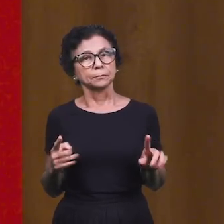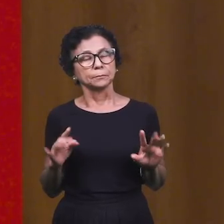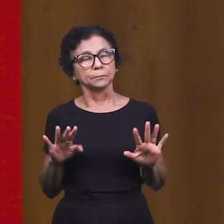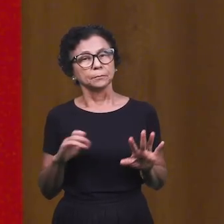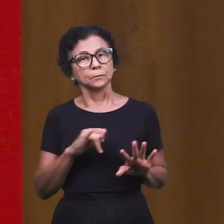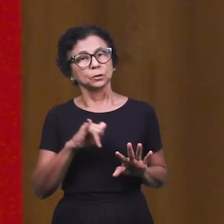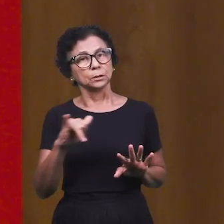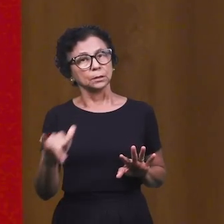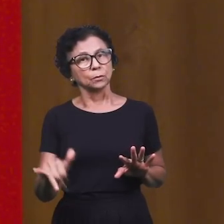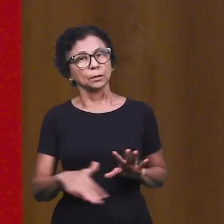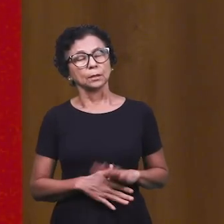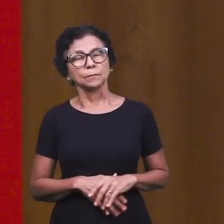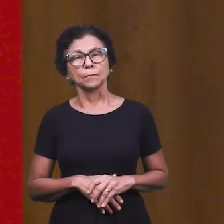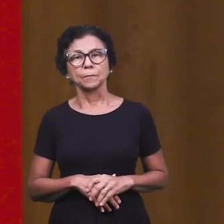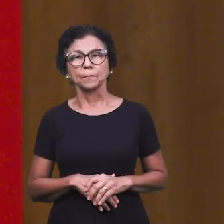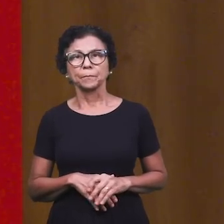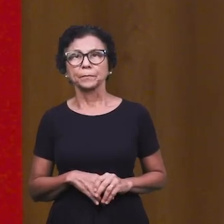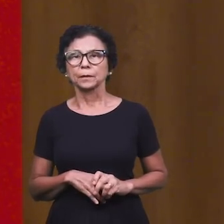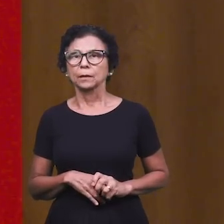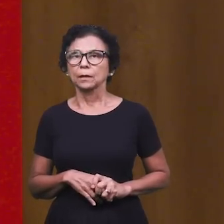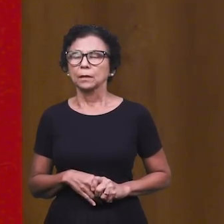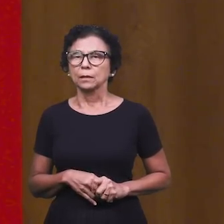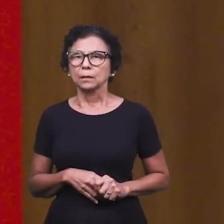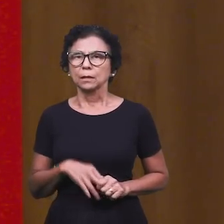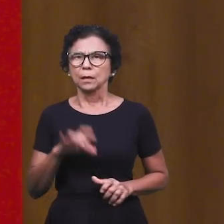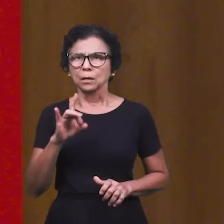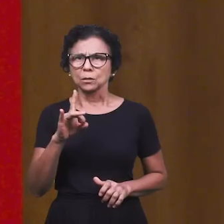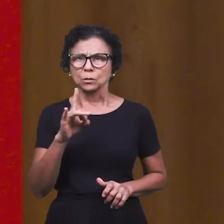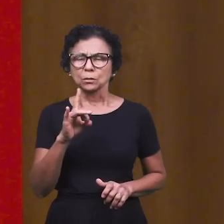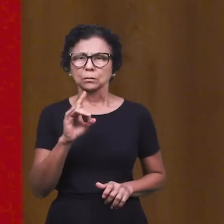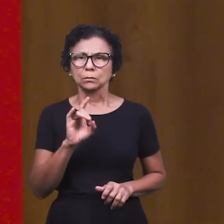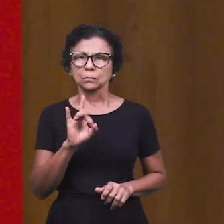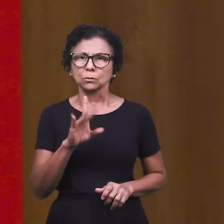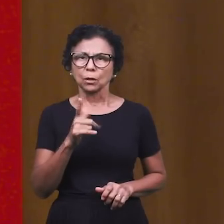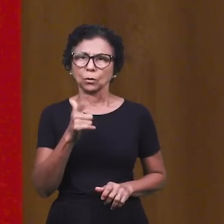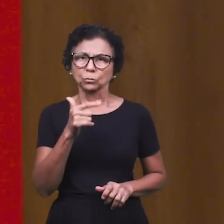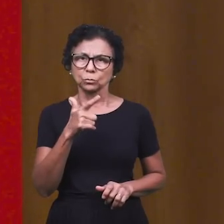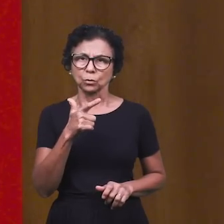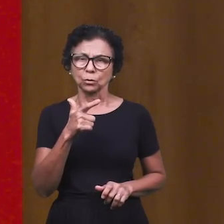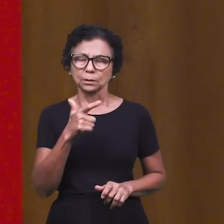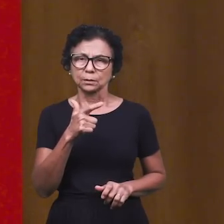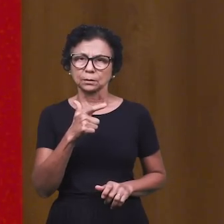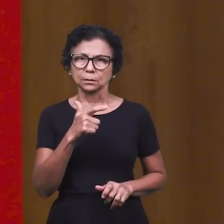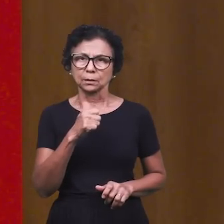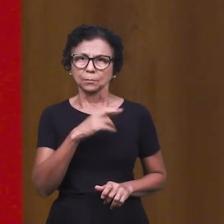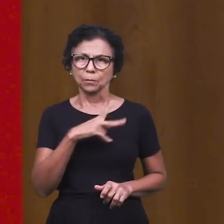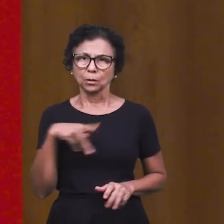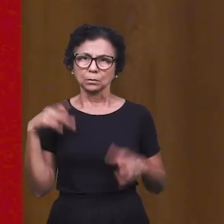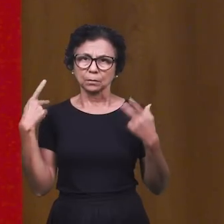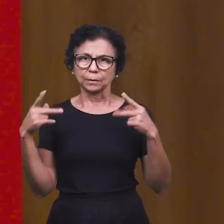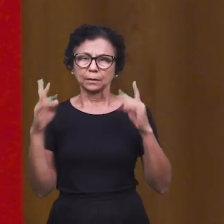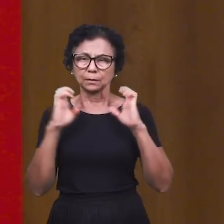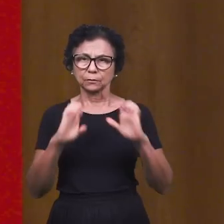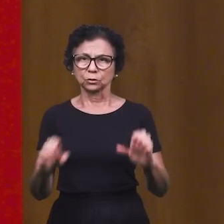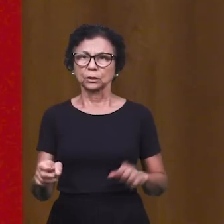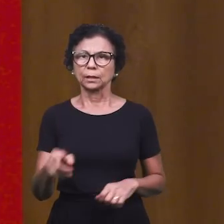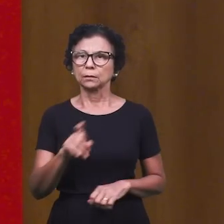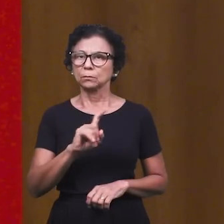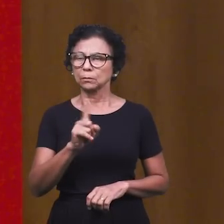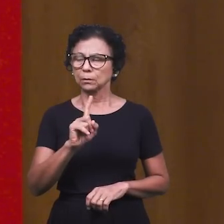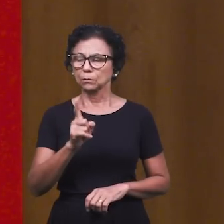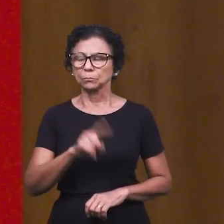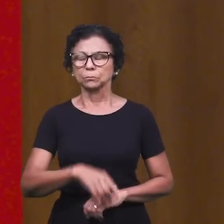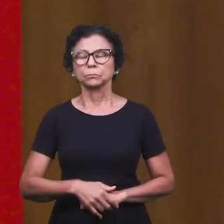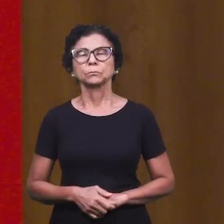foram somente os 12 que pregaram o Evangelho. Aí eu vou pedir ao pastor Serlon um breve comentário a respeito dos demais